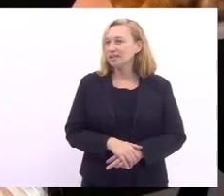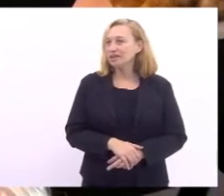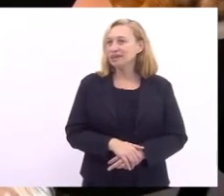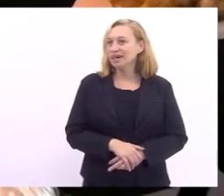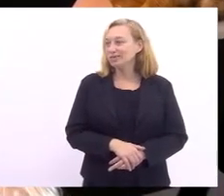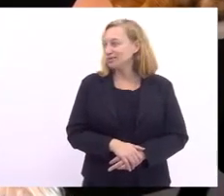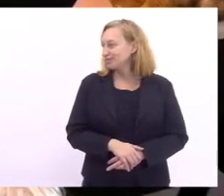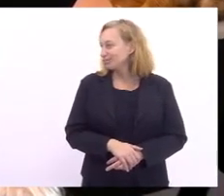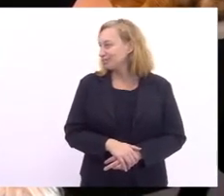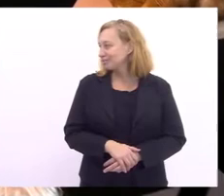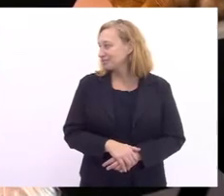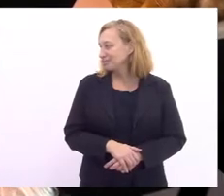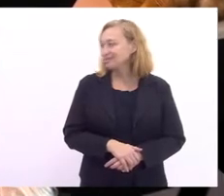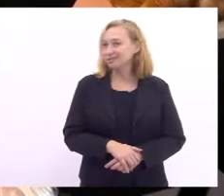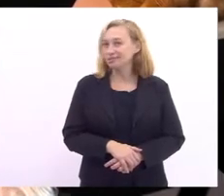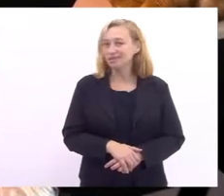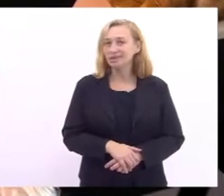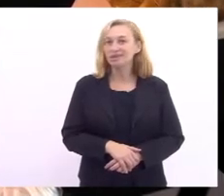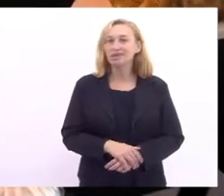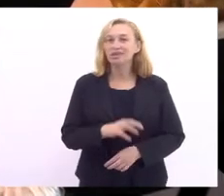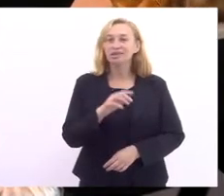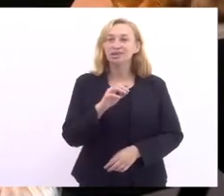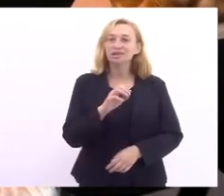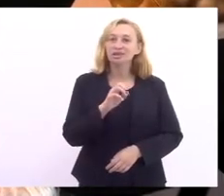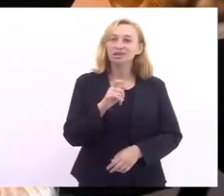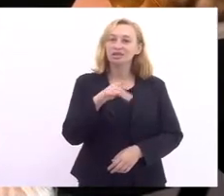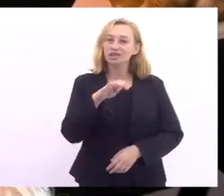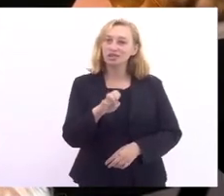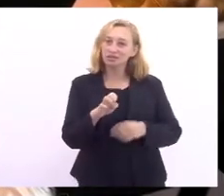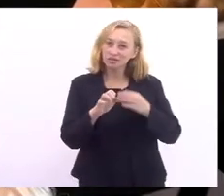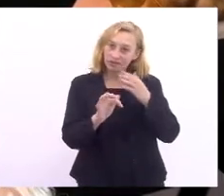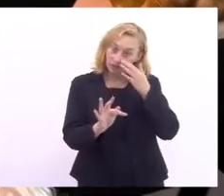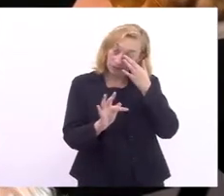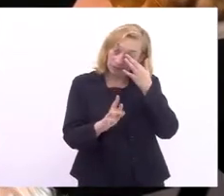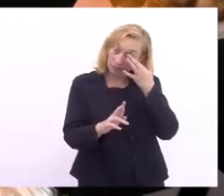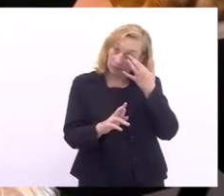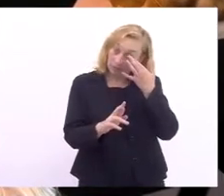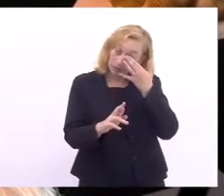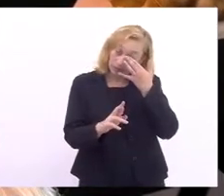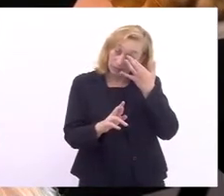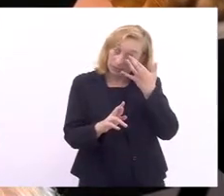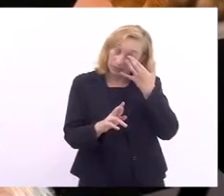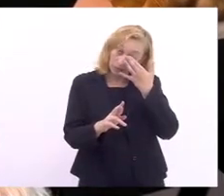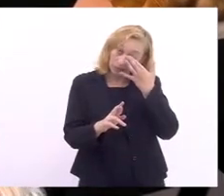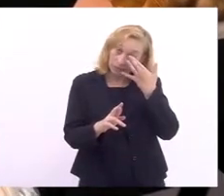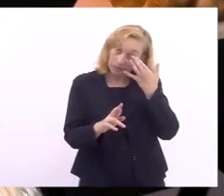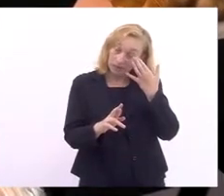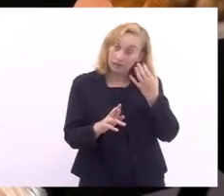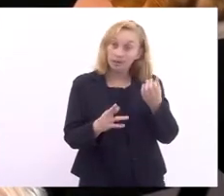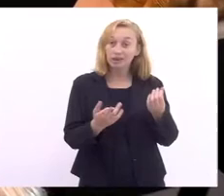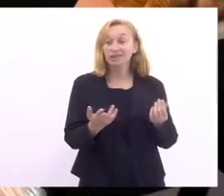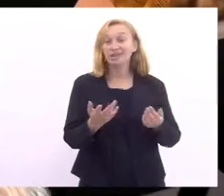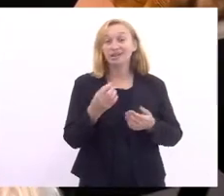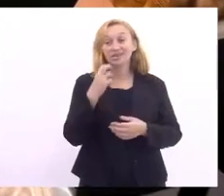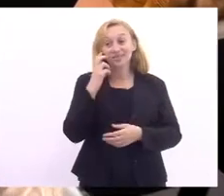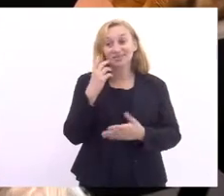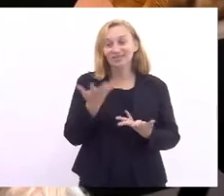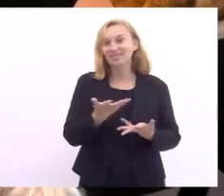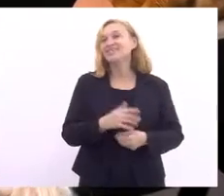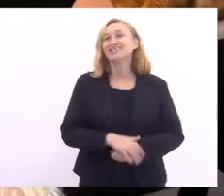o Olá tudo Jenifer se ele me quebrou a gente totalmente ela para quebrar